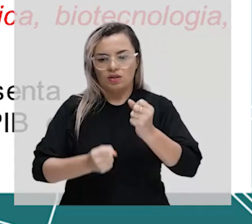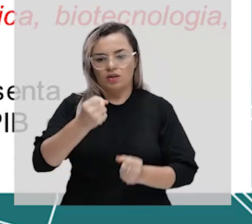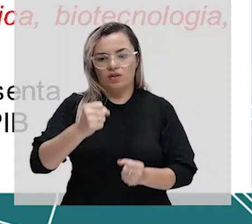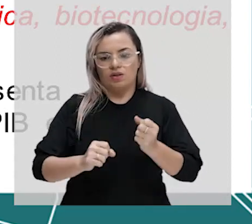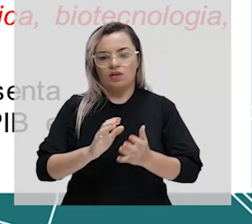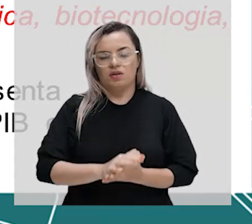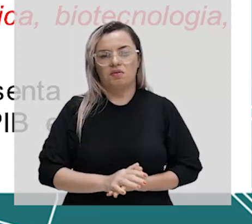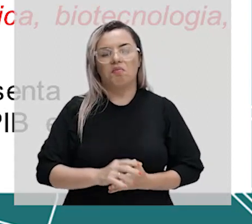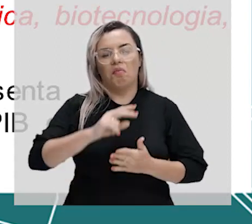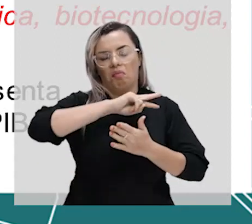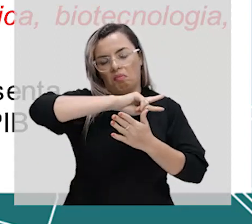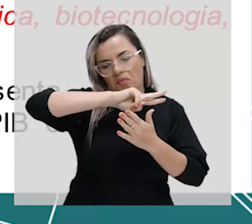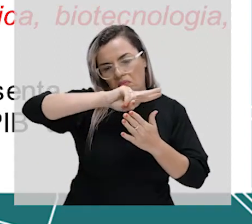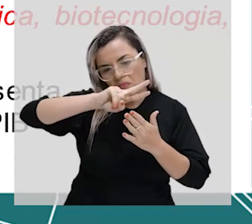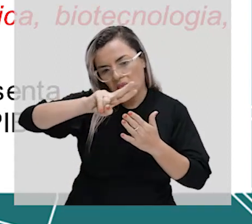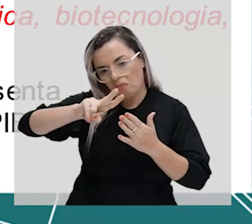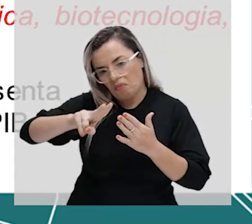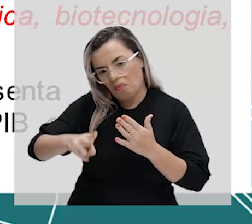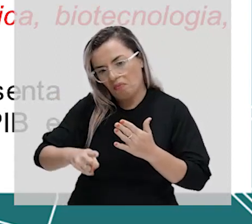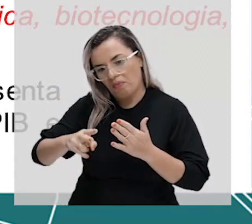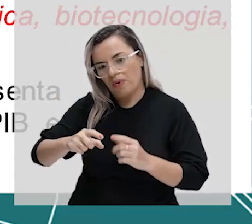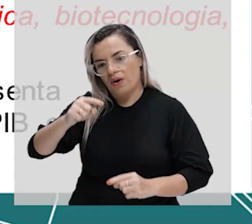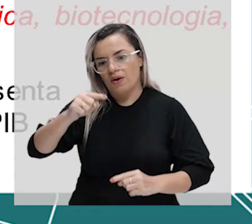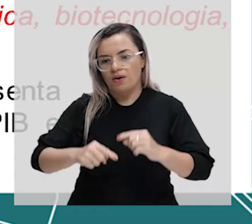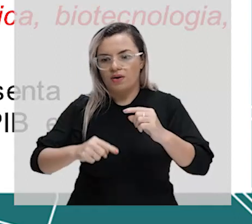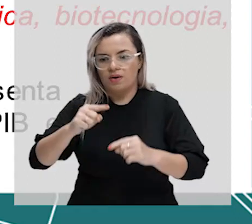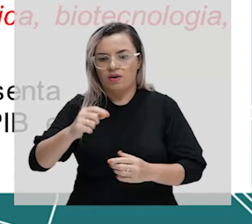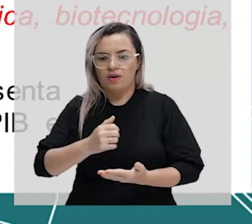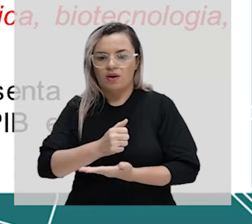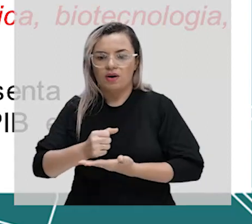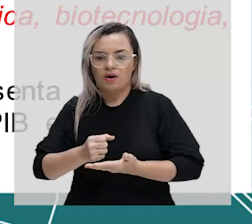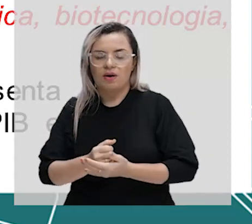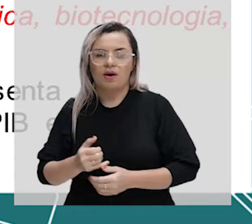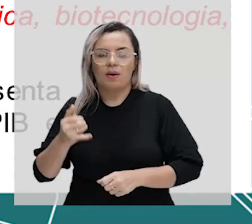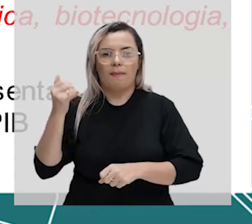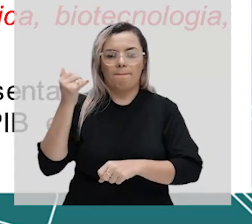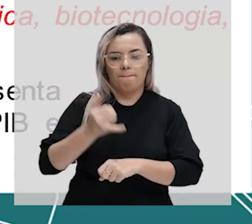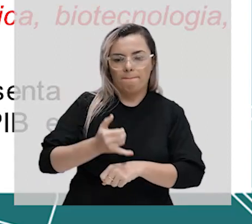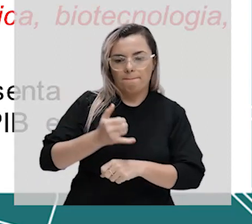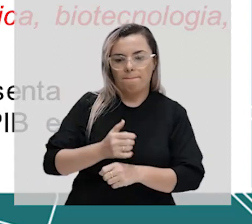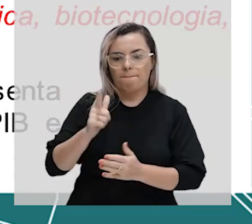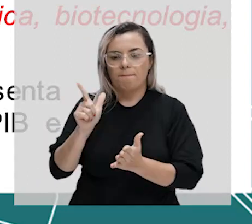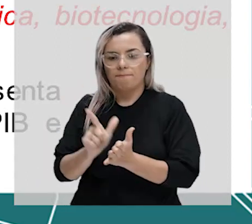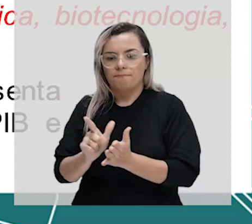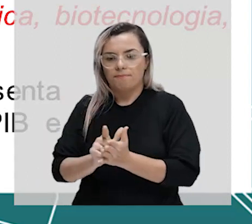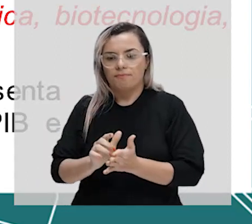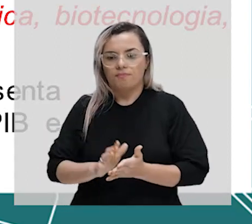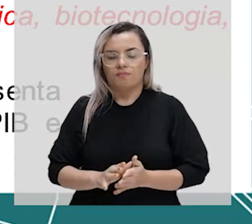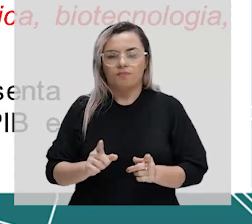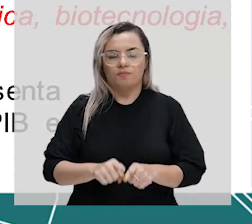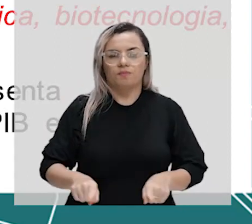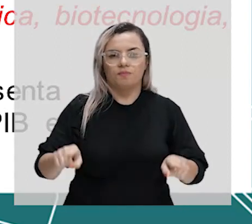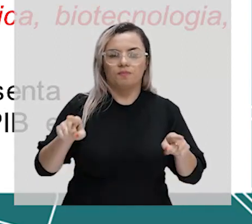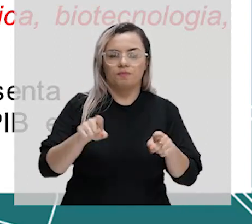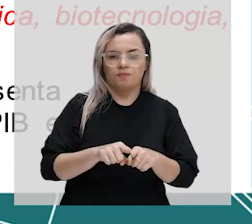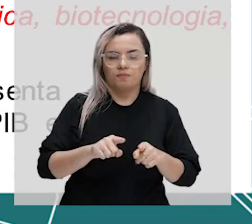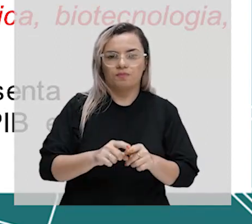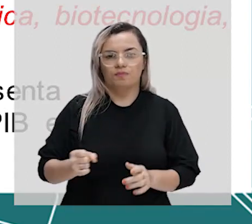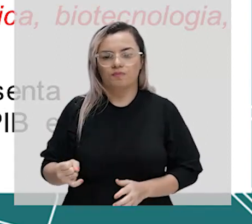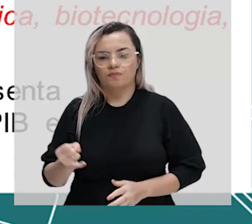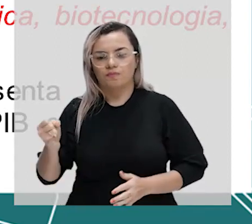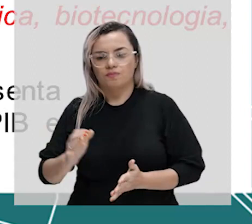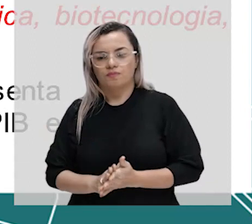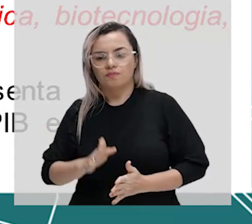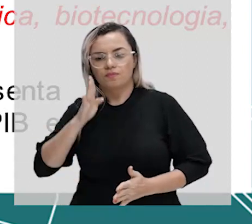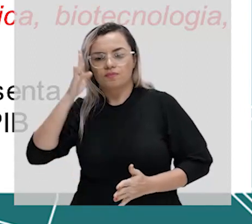diversificado, que vai abranger tantos produtos mais básicos, como, por exemplo, produção de aço, papel, mas vai ter um grande destaque principalmente,